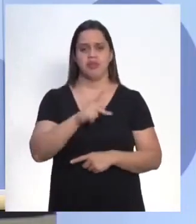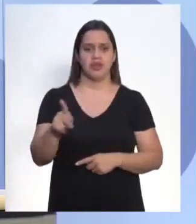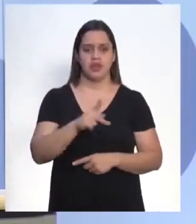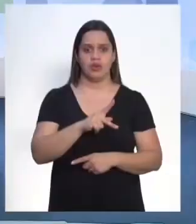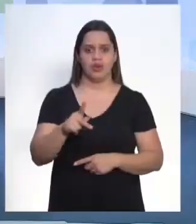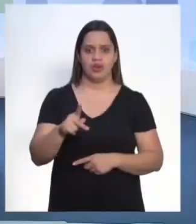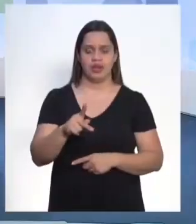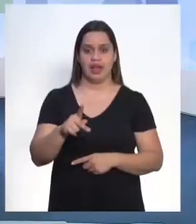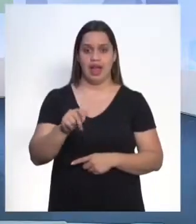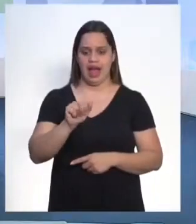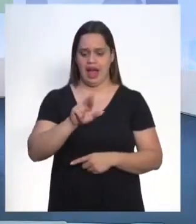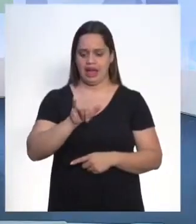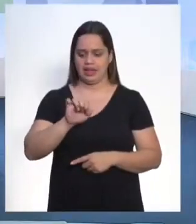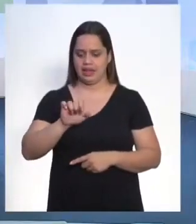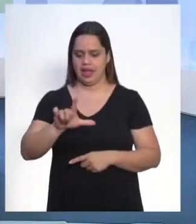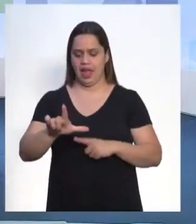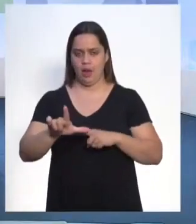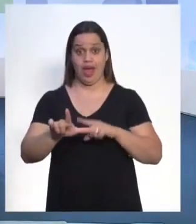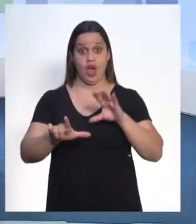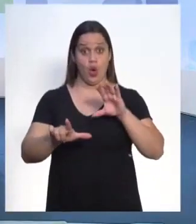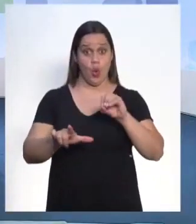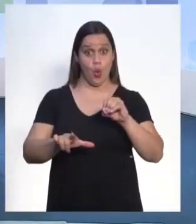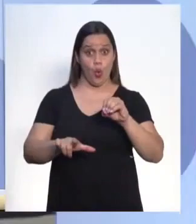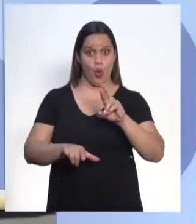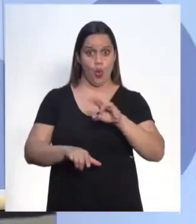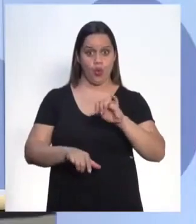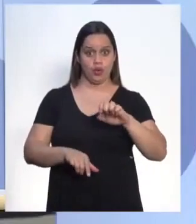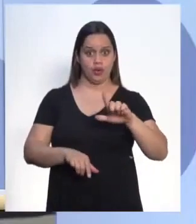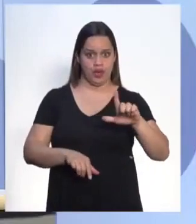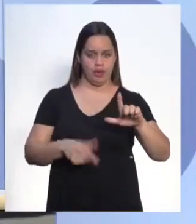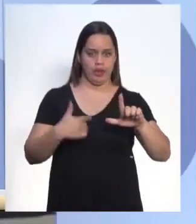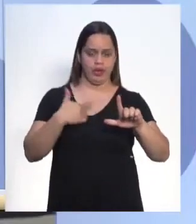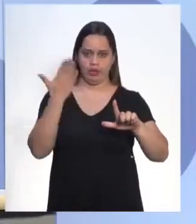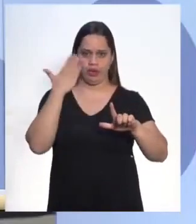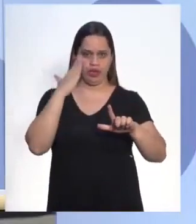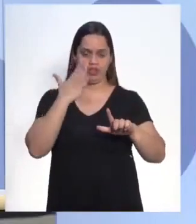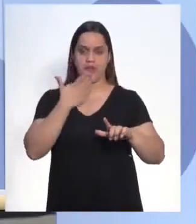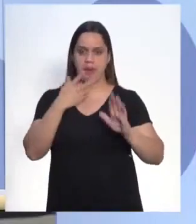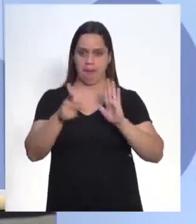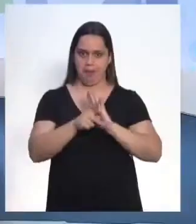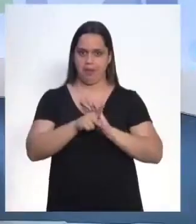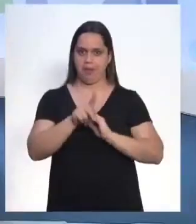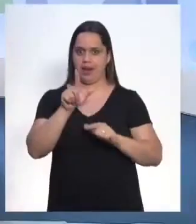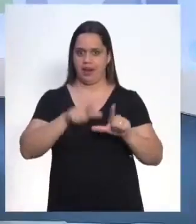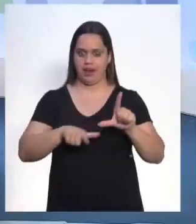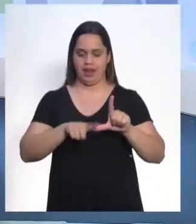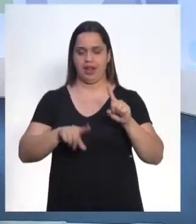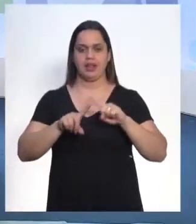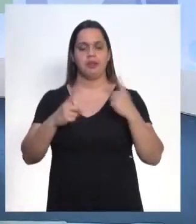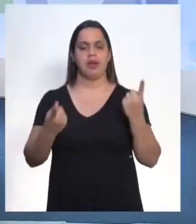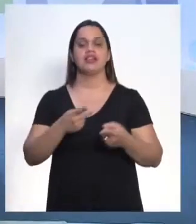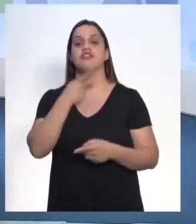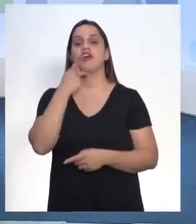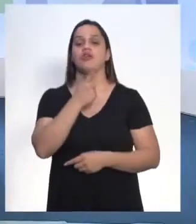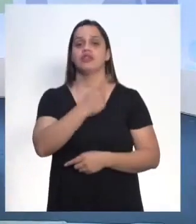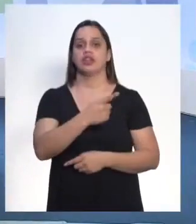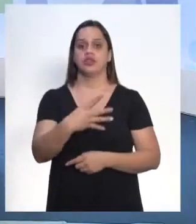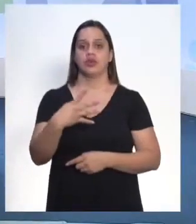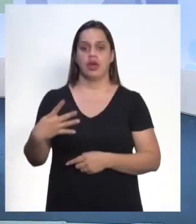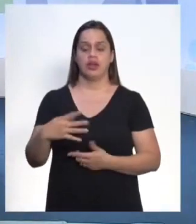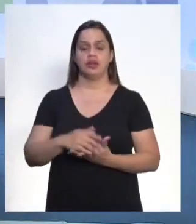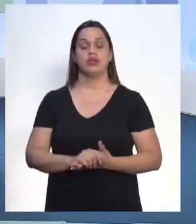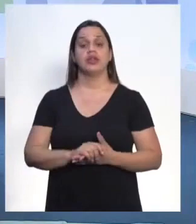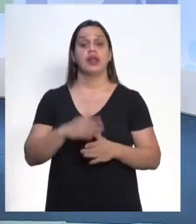professor Oriel. Desculpa, não entendi minha própria letra, perdão. Mas eles falaram que é 144. Então,